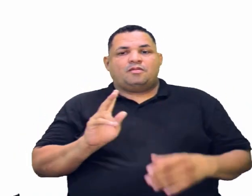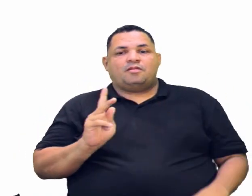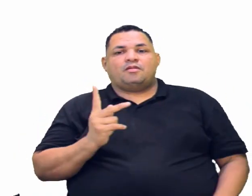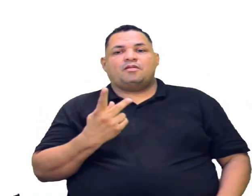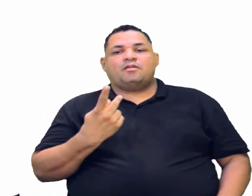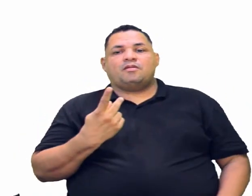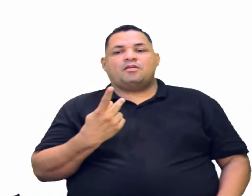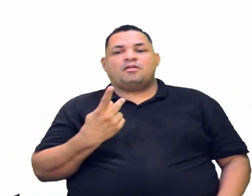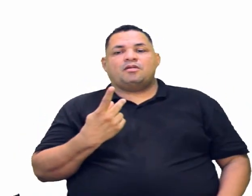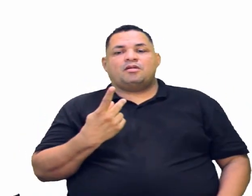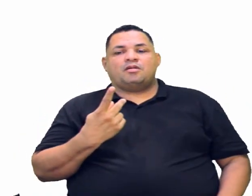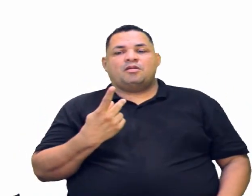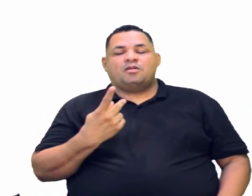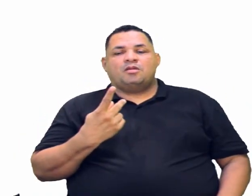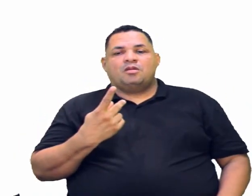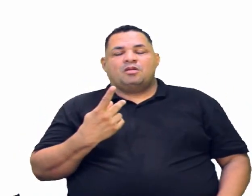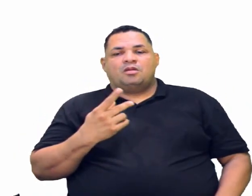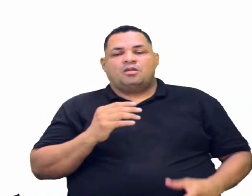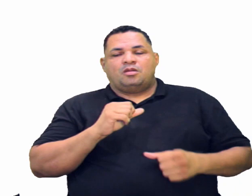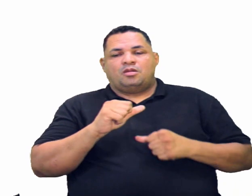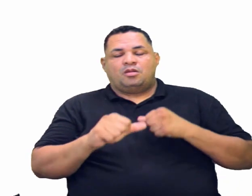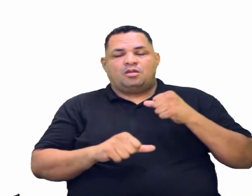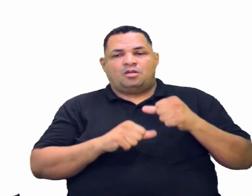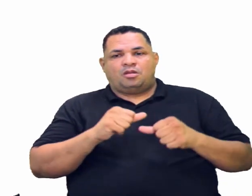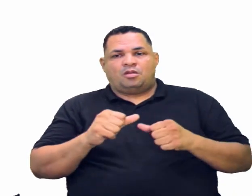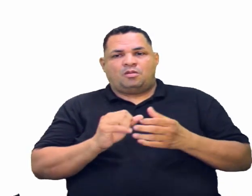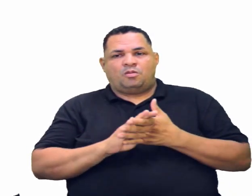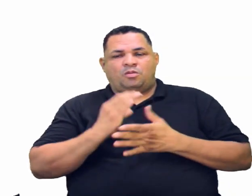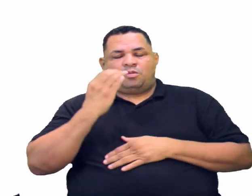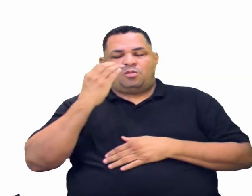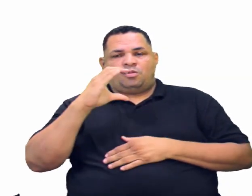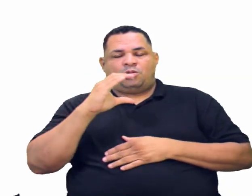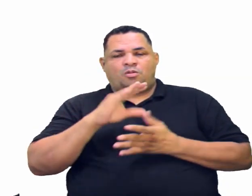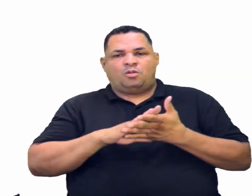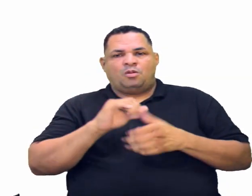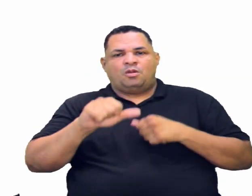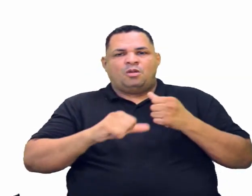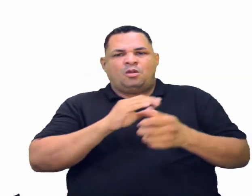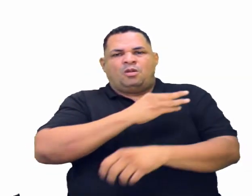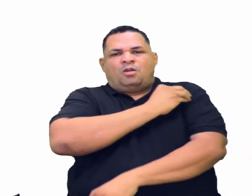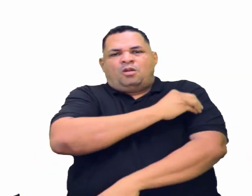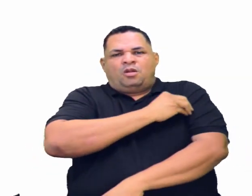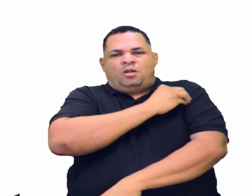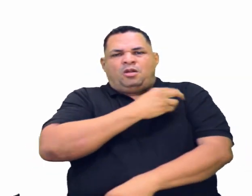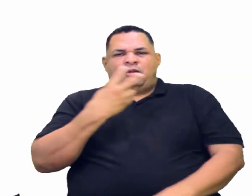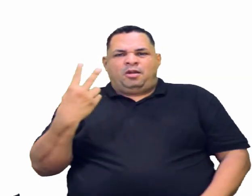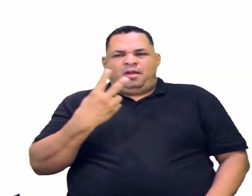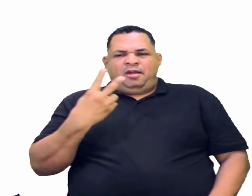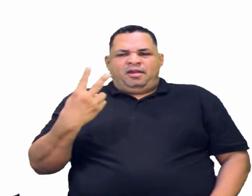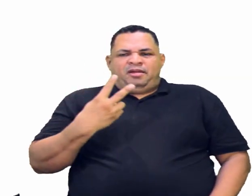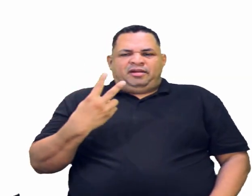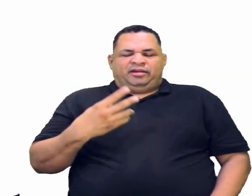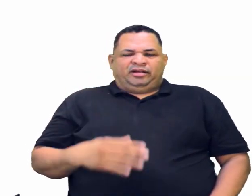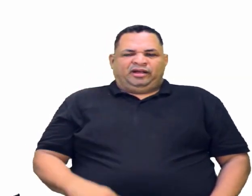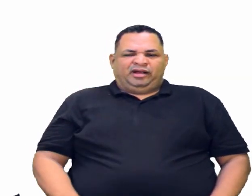se ligando ao carbono. Formou quem aqui? Um álcool secundário. Que tem nome, né? É